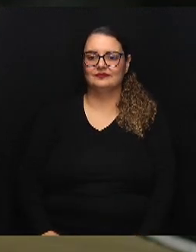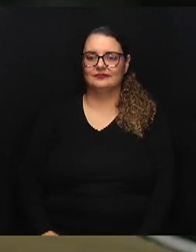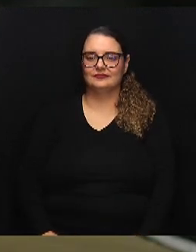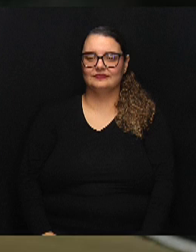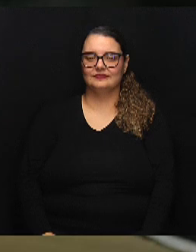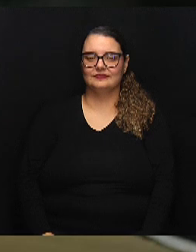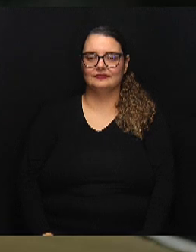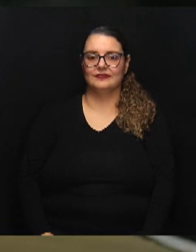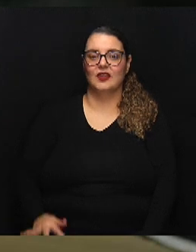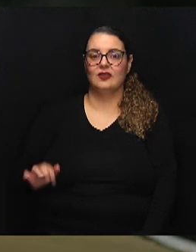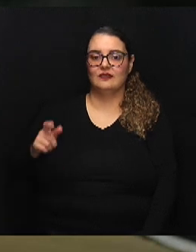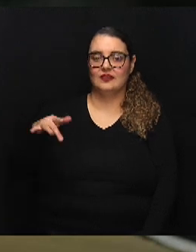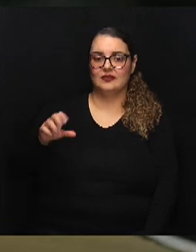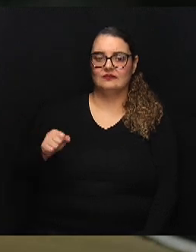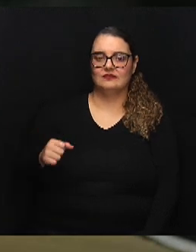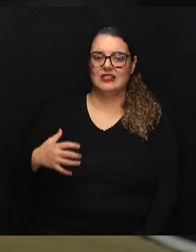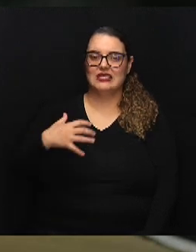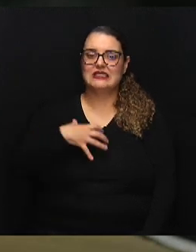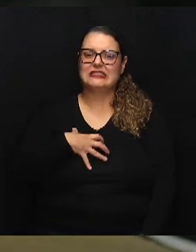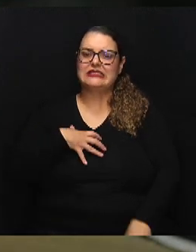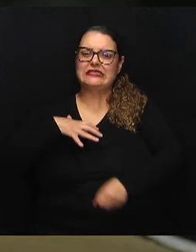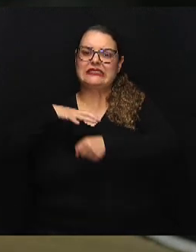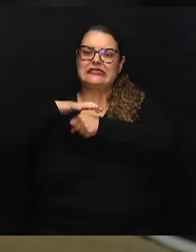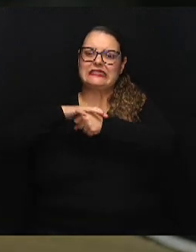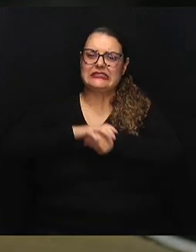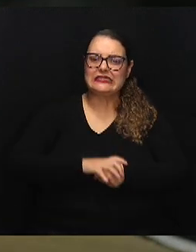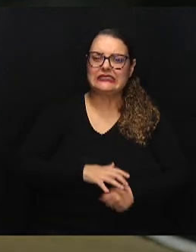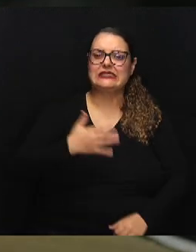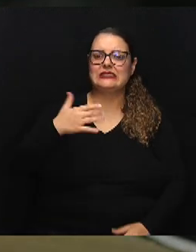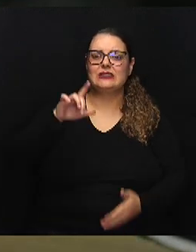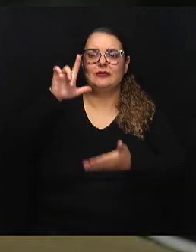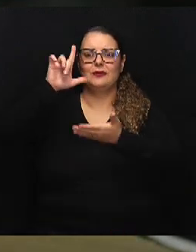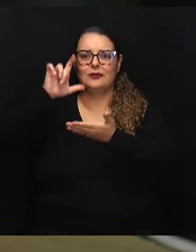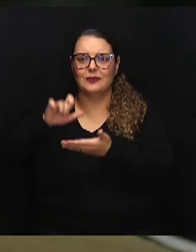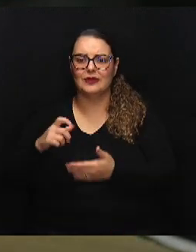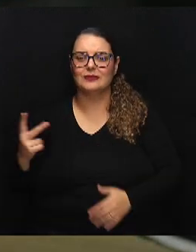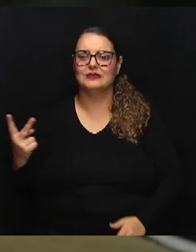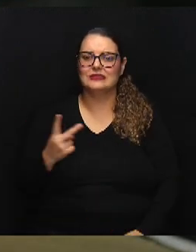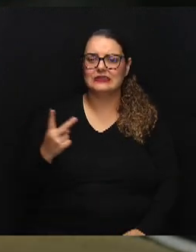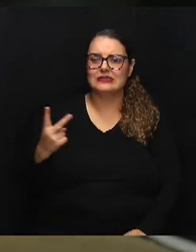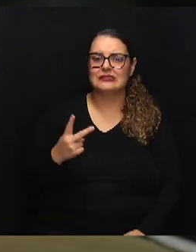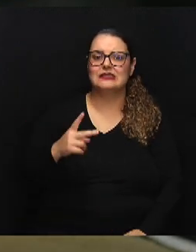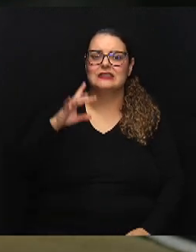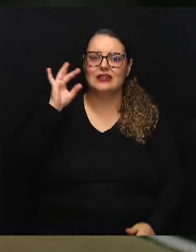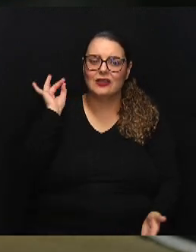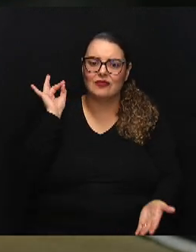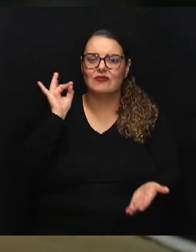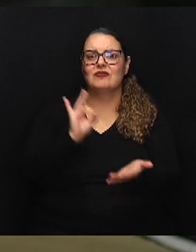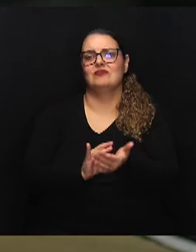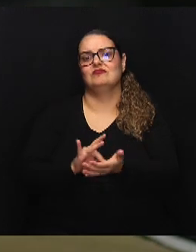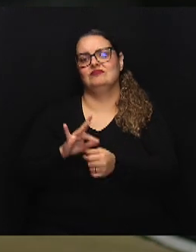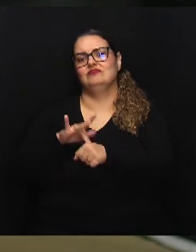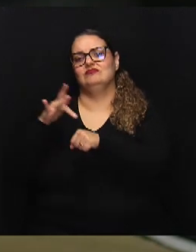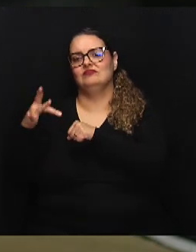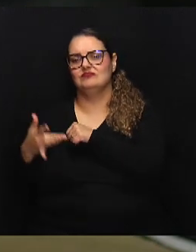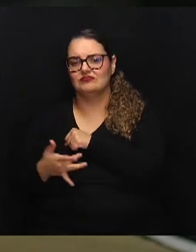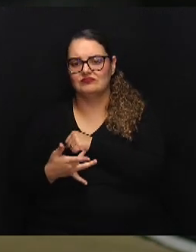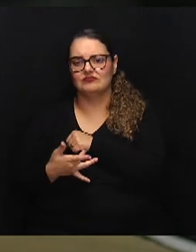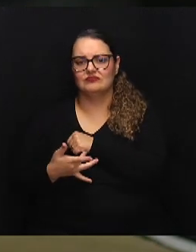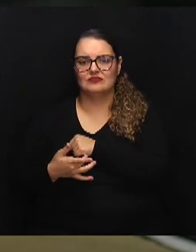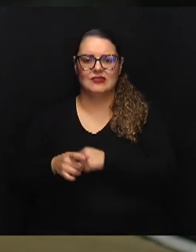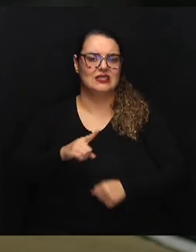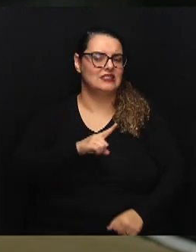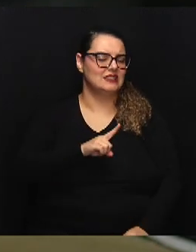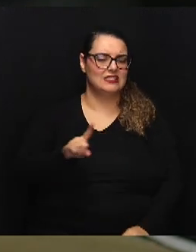Parque Osiel. Sinto uma pressão para postar fotos de casal e oficializar nas redes. Se não